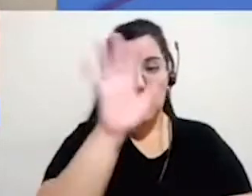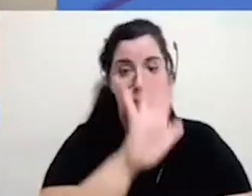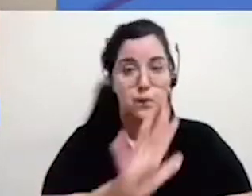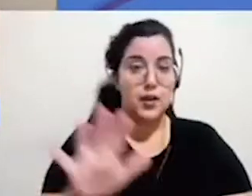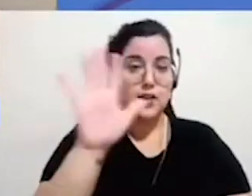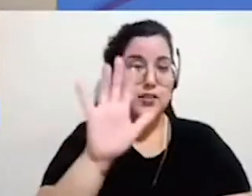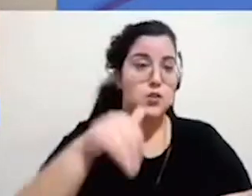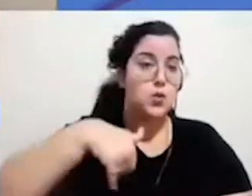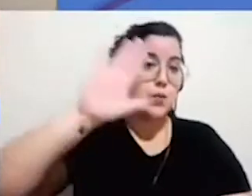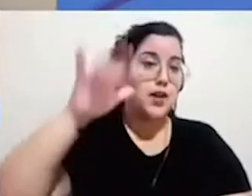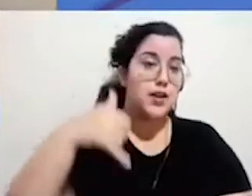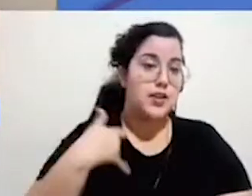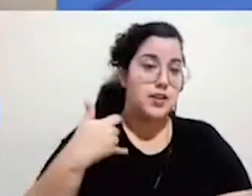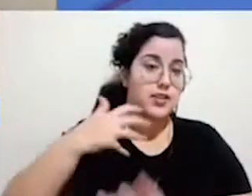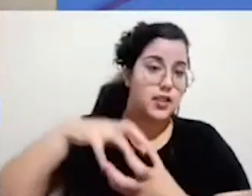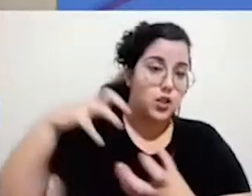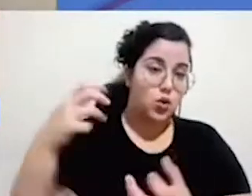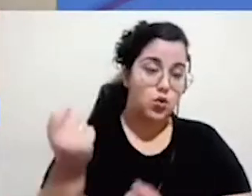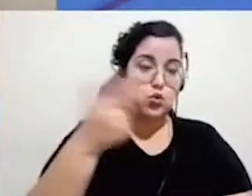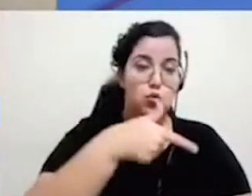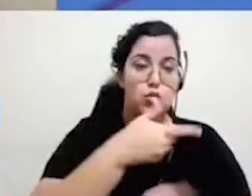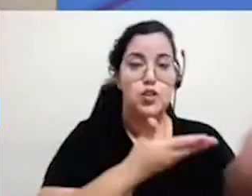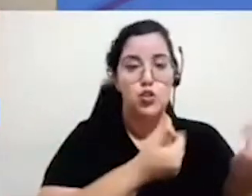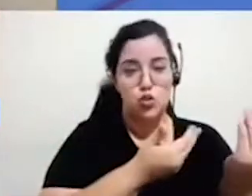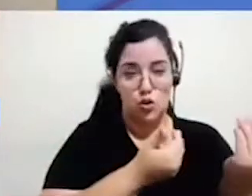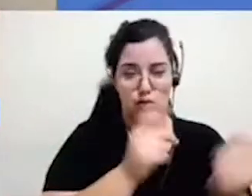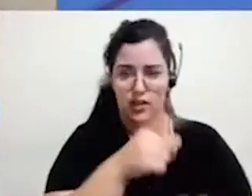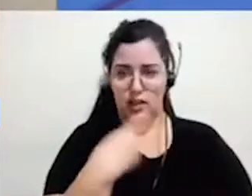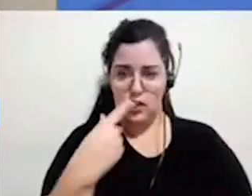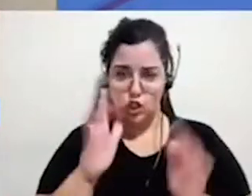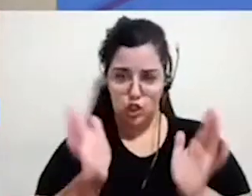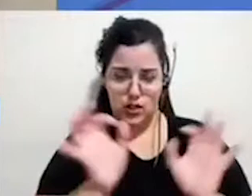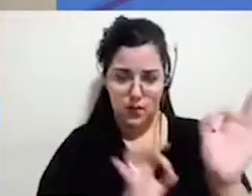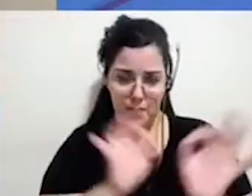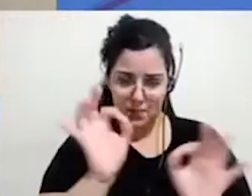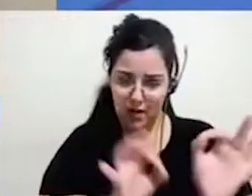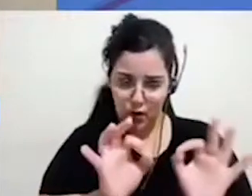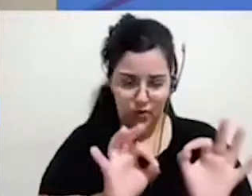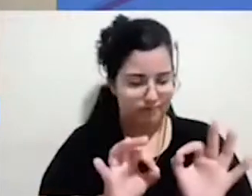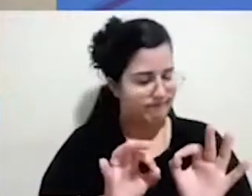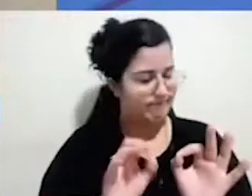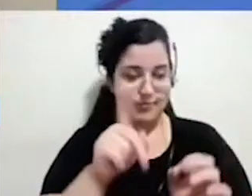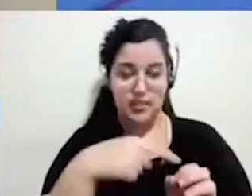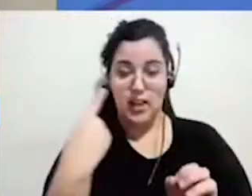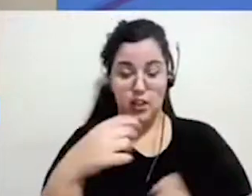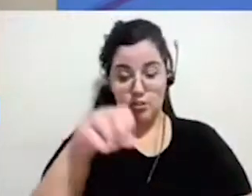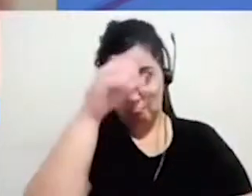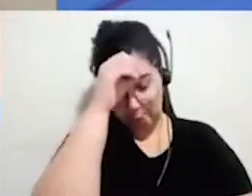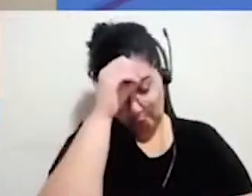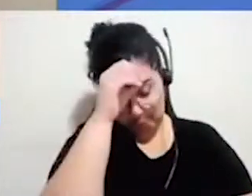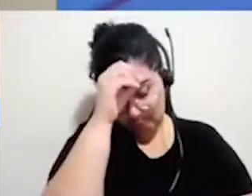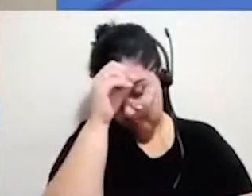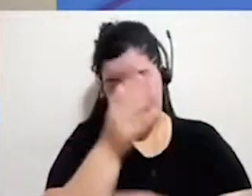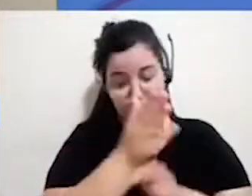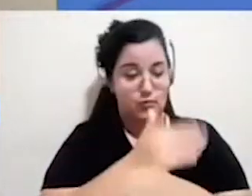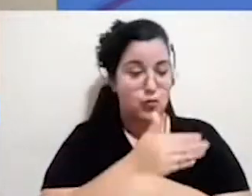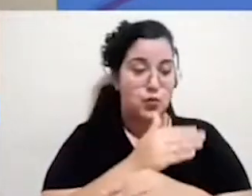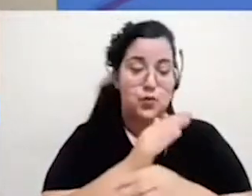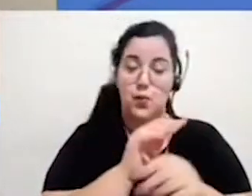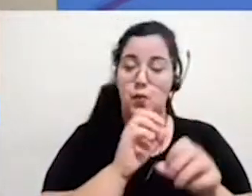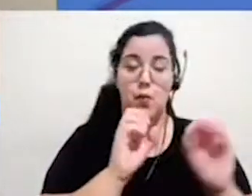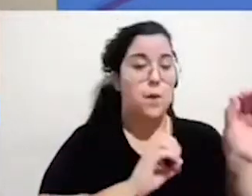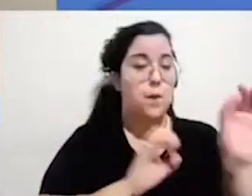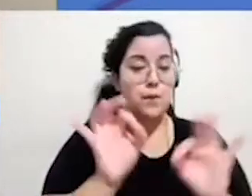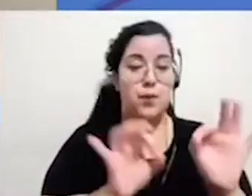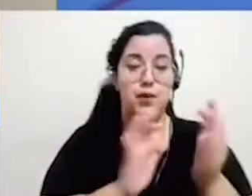mais idosos do que jovens, né? Nós estamos preparados para isso? Nós estamos preparados para que esses